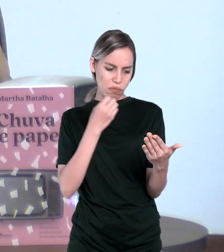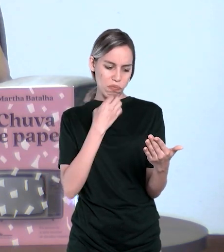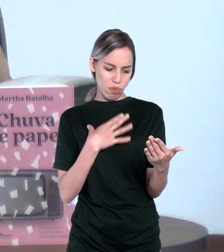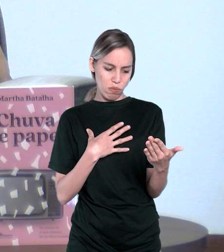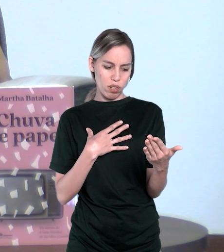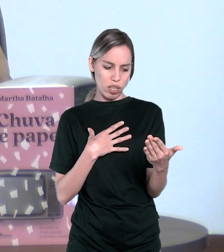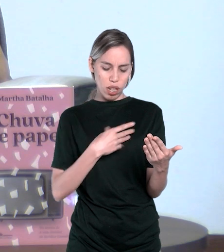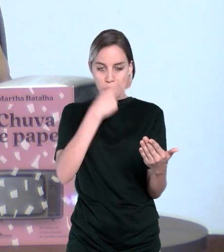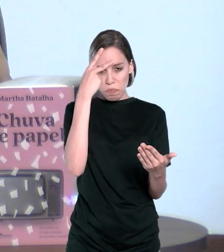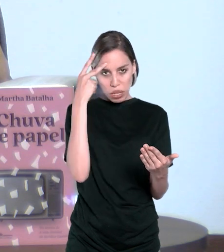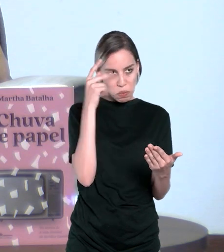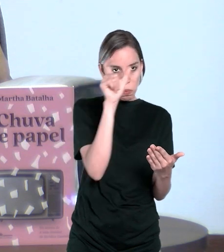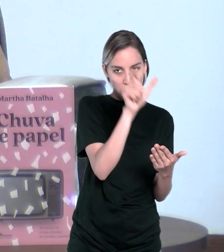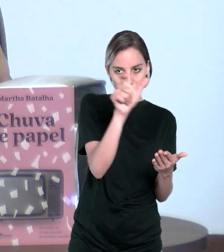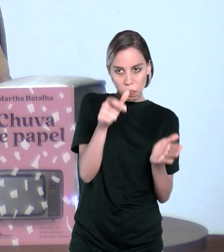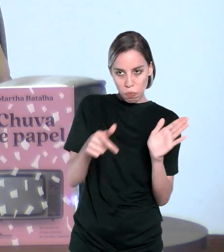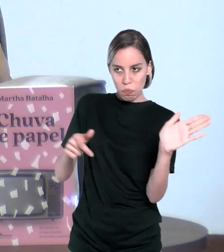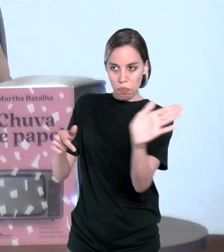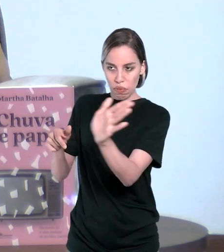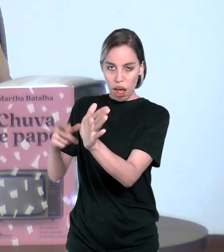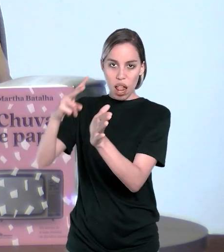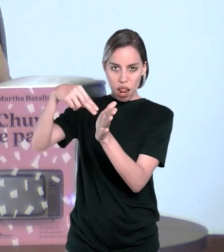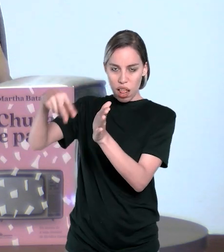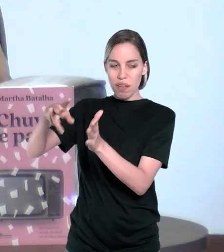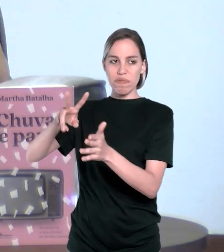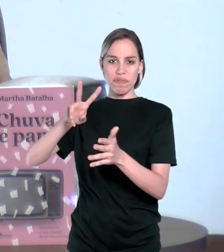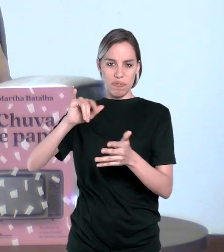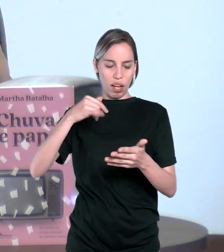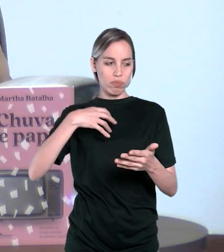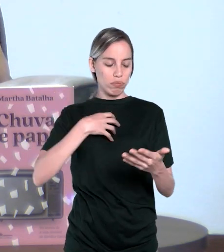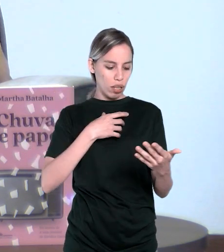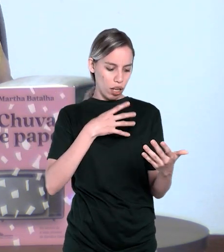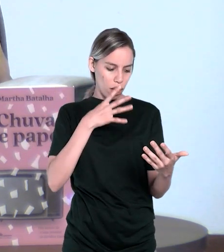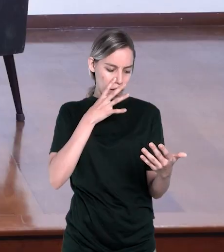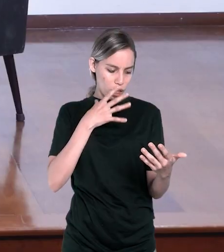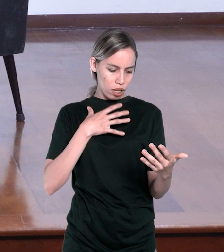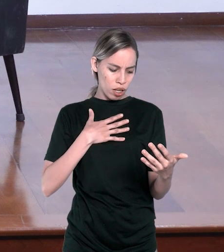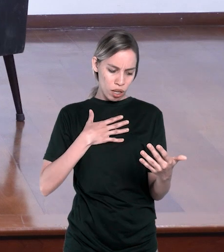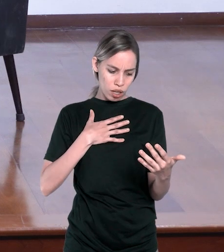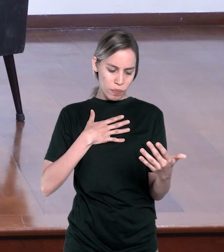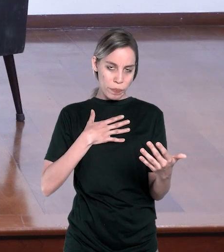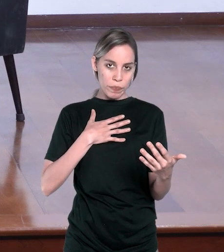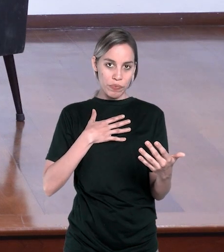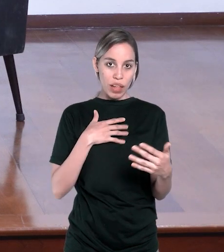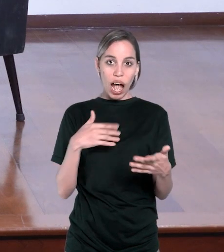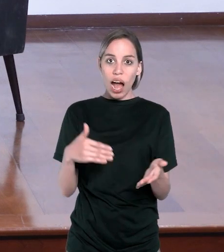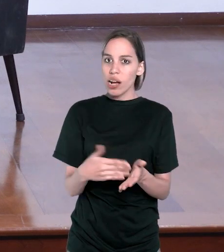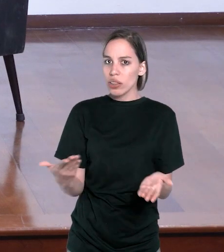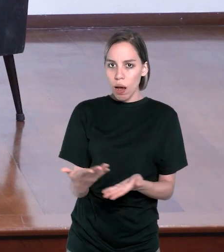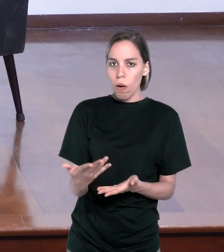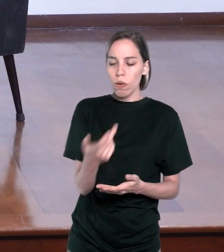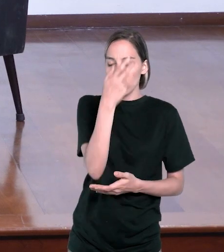envolver os leitores. E realmente foi um livro que, assim, até hoje é um livro que vende, é um livro que as pessoas, né, falam: você contou a minha história, você